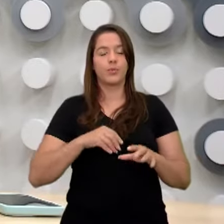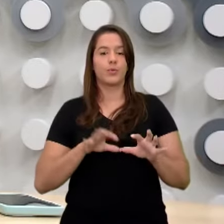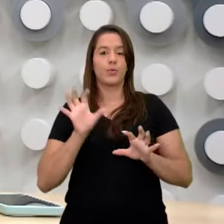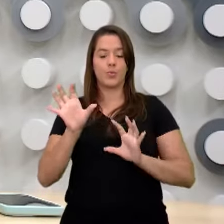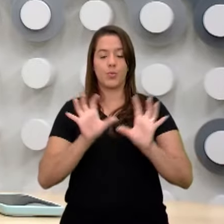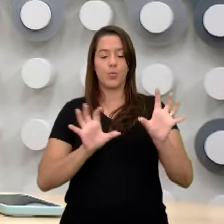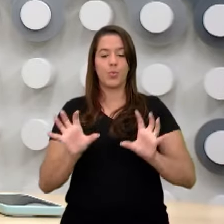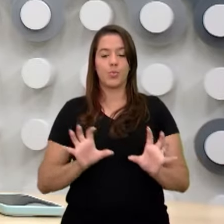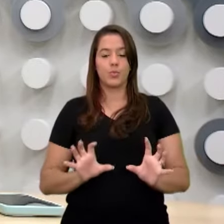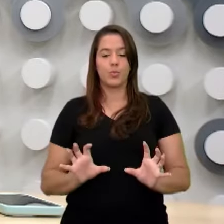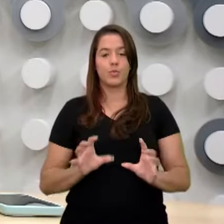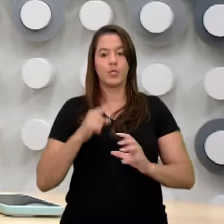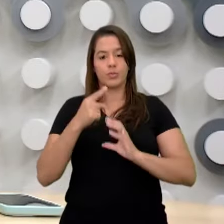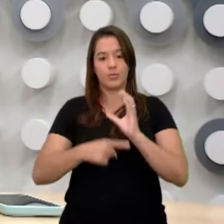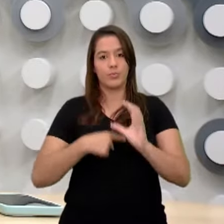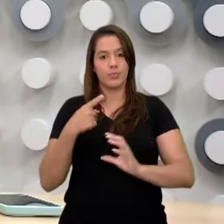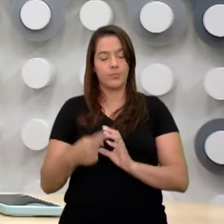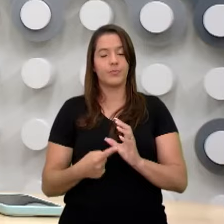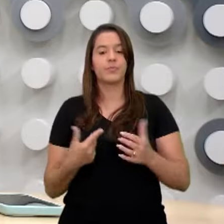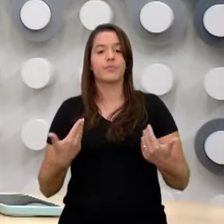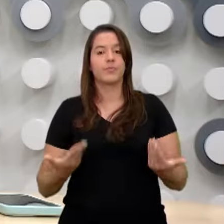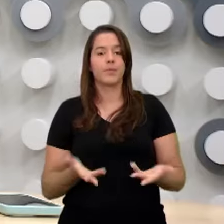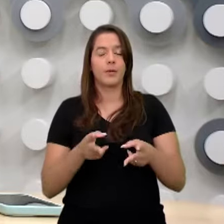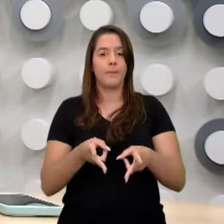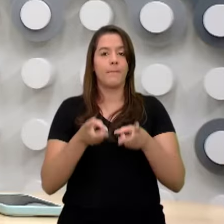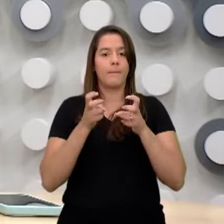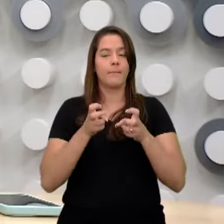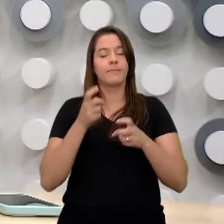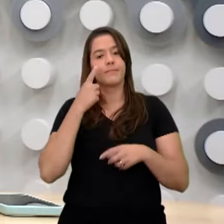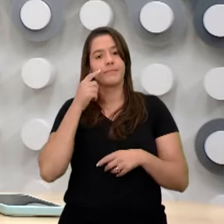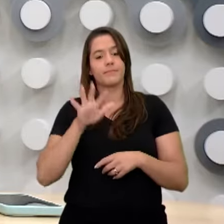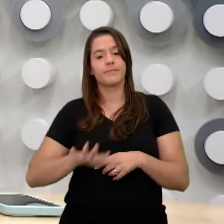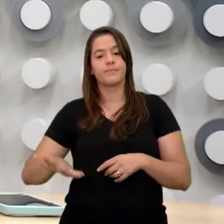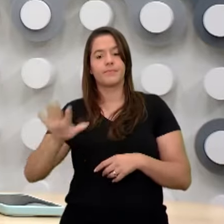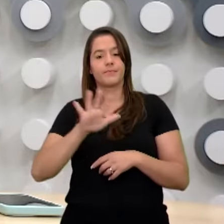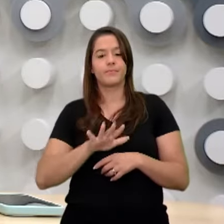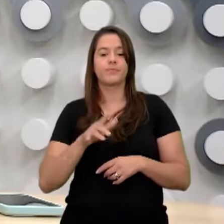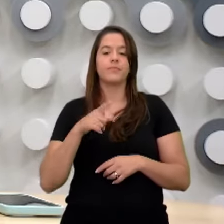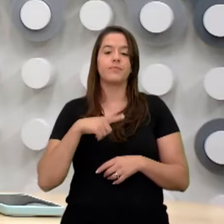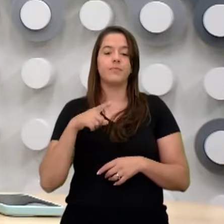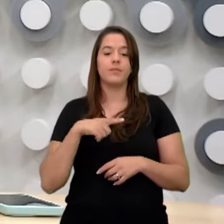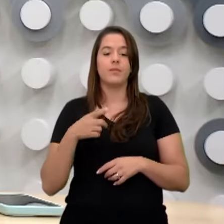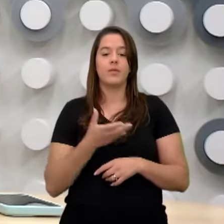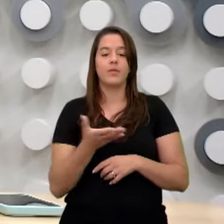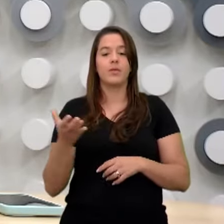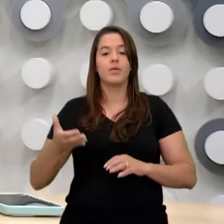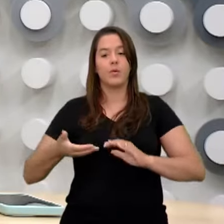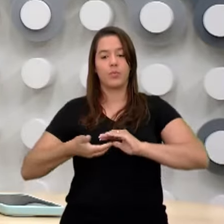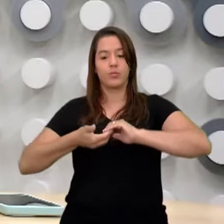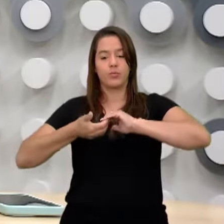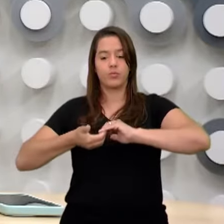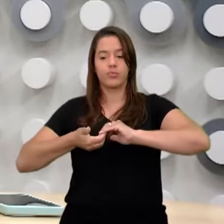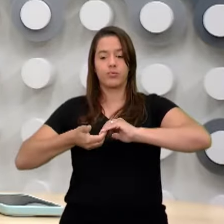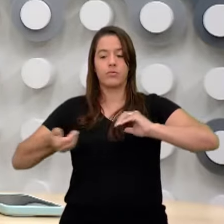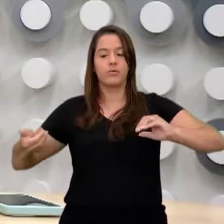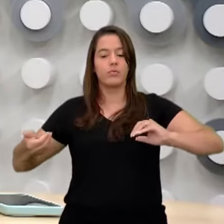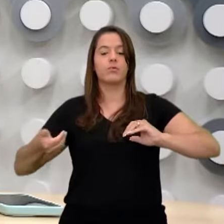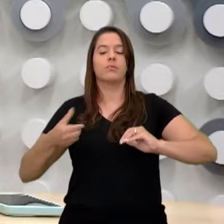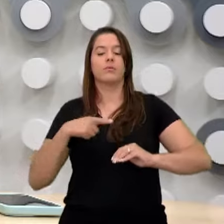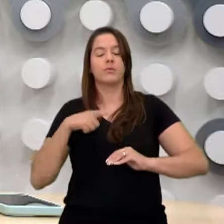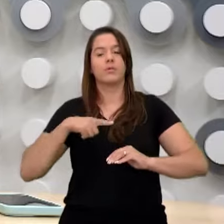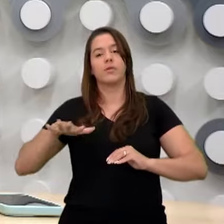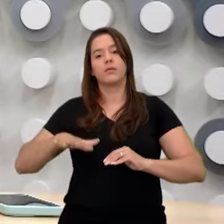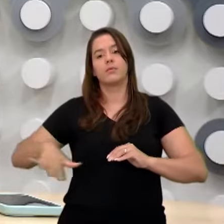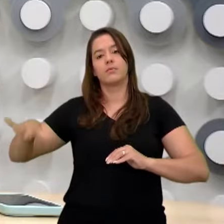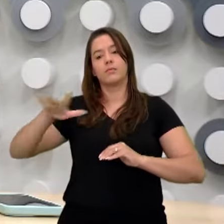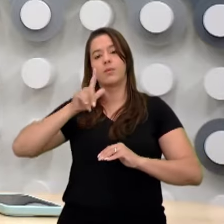Então é importante retratar isso aí. Isso foi observado no Pacífico, né, numa dorsal que tem lá, como tem, né, no Oceano